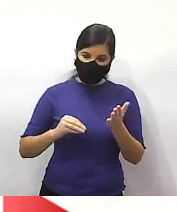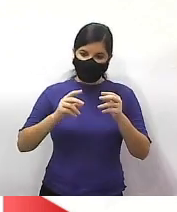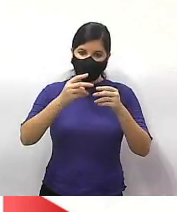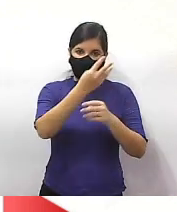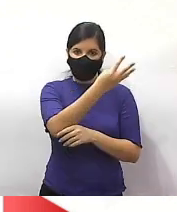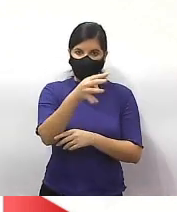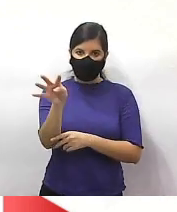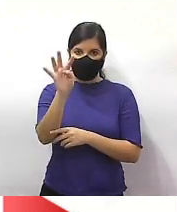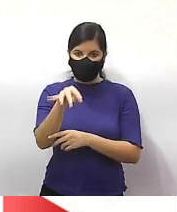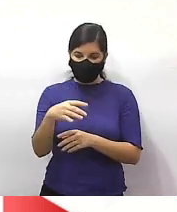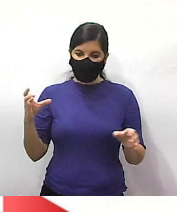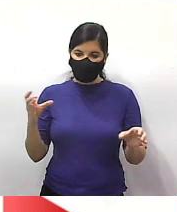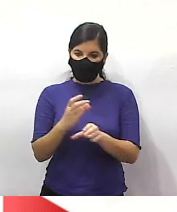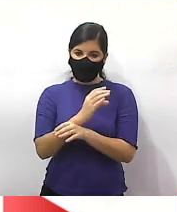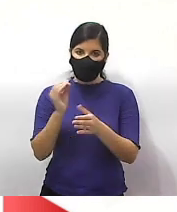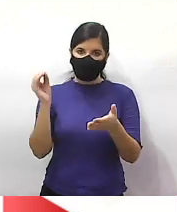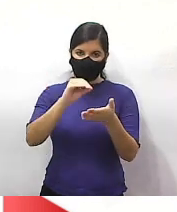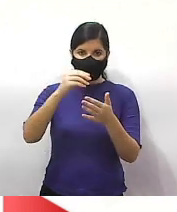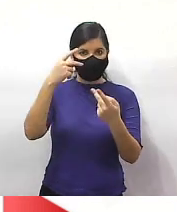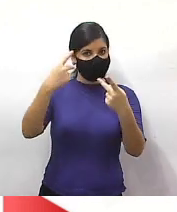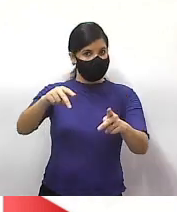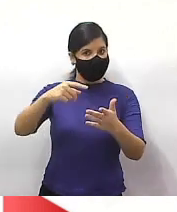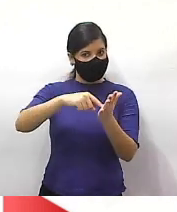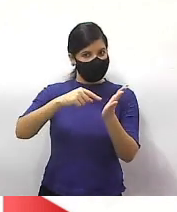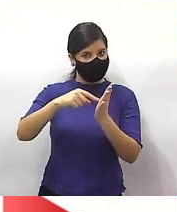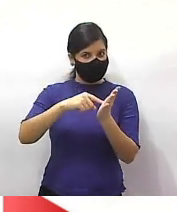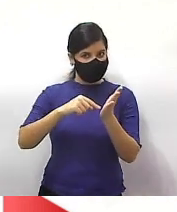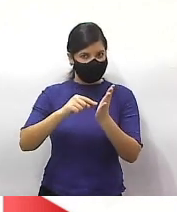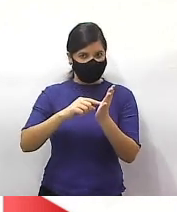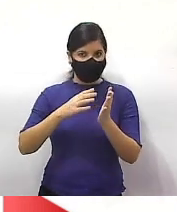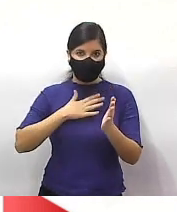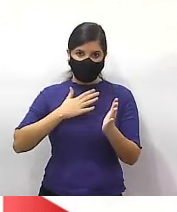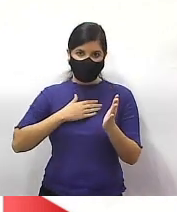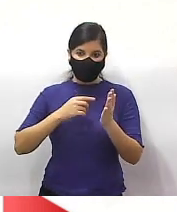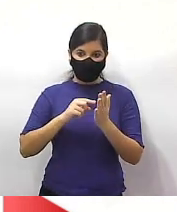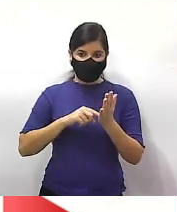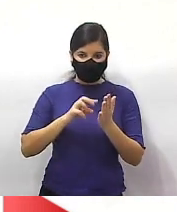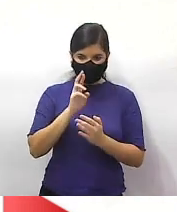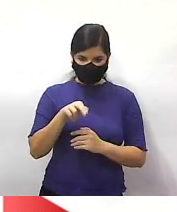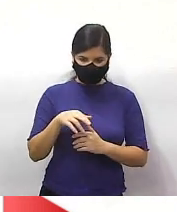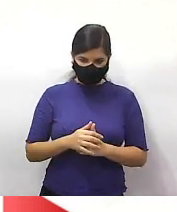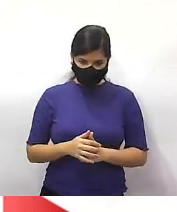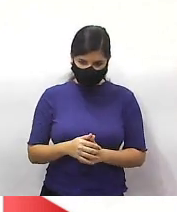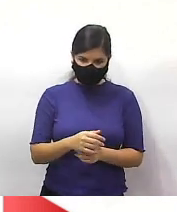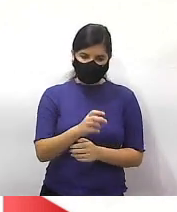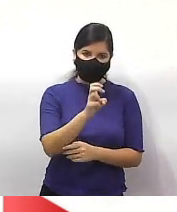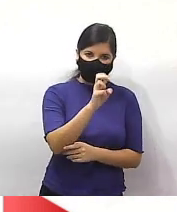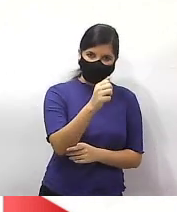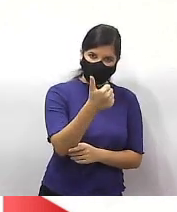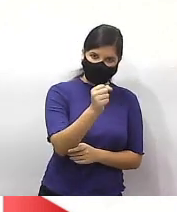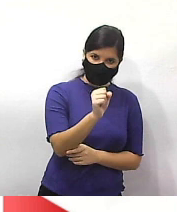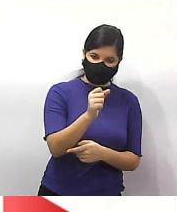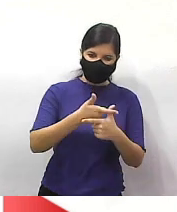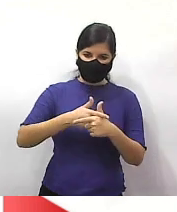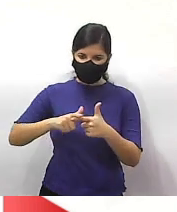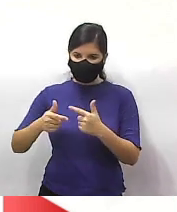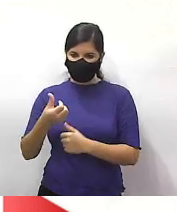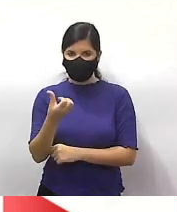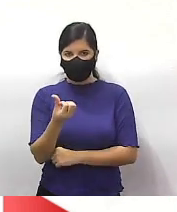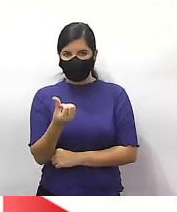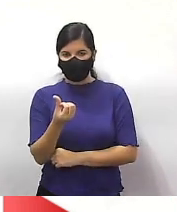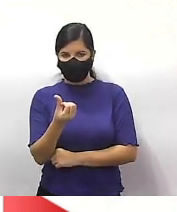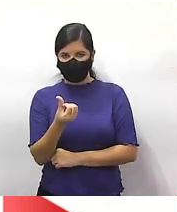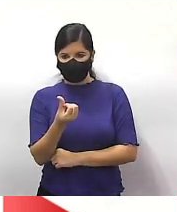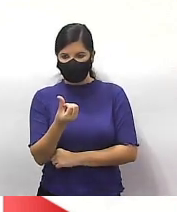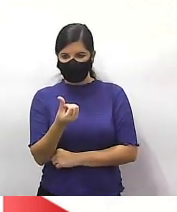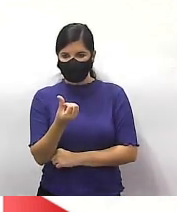e complete usando sua calculadora. Na minha calculadora ficou assim, ó. Dividendo 518, divisor